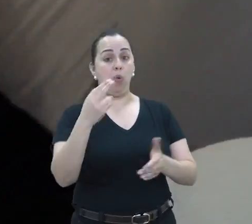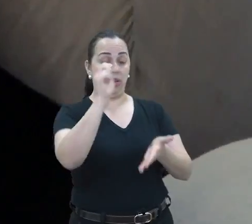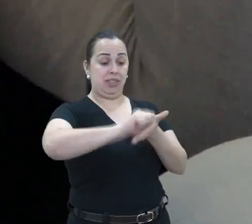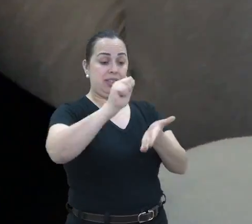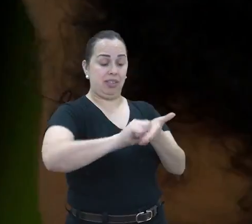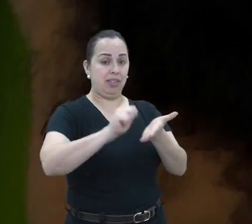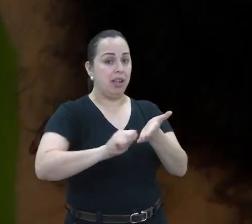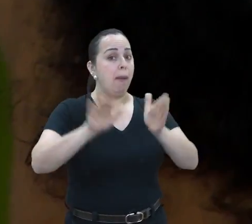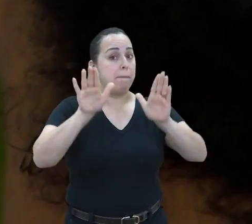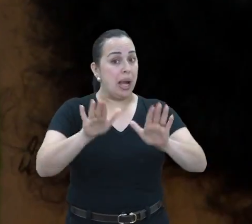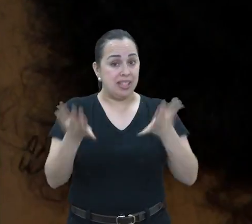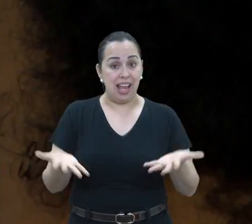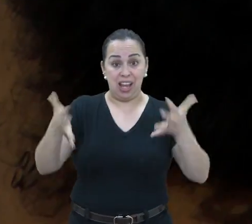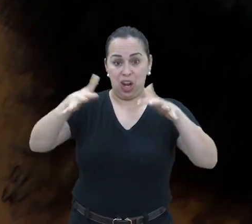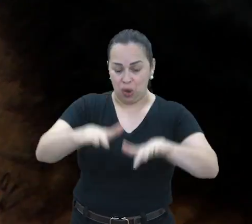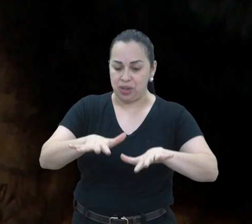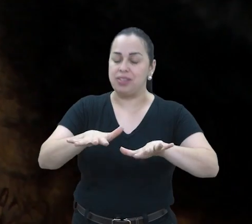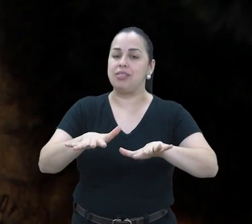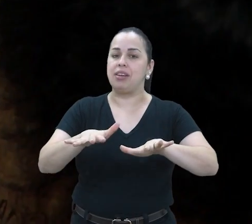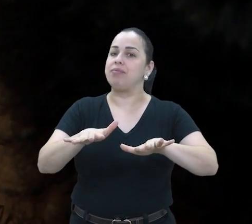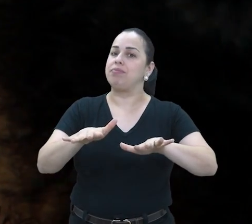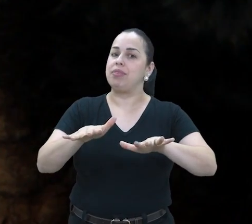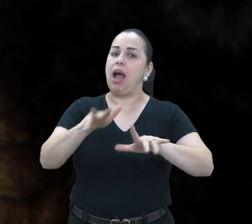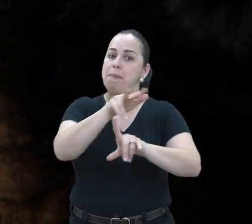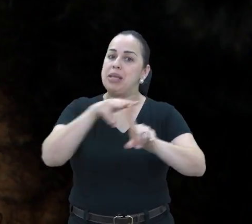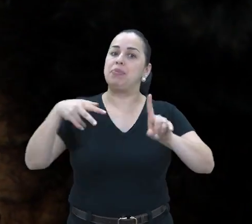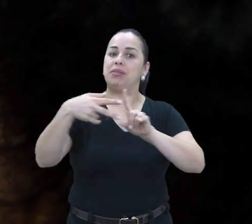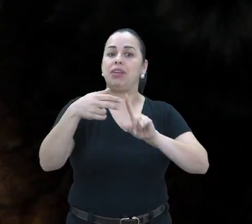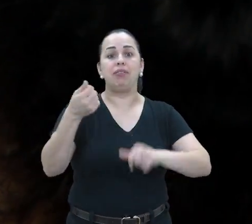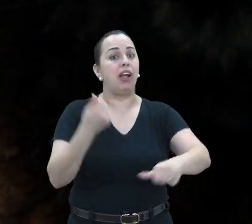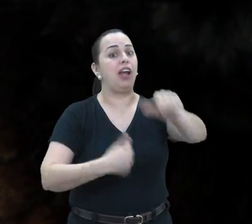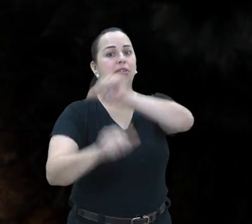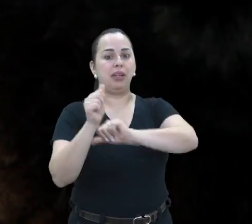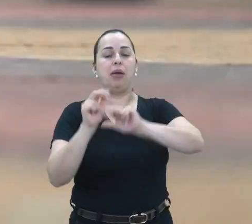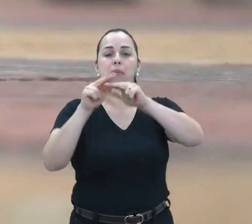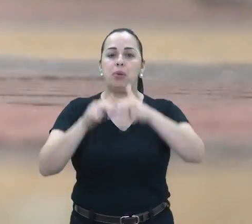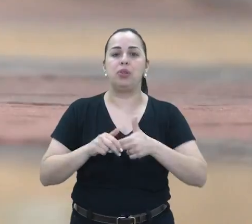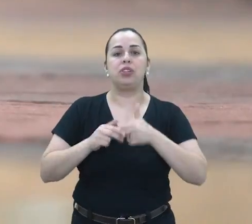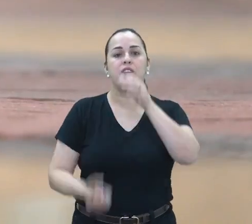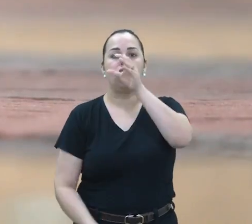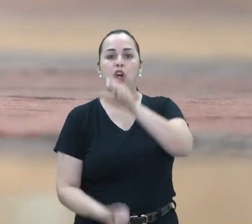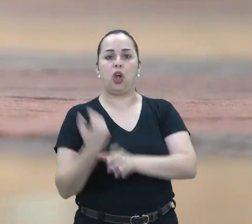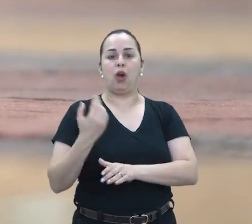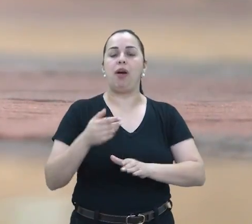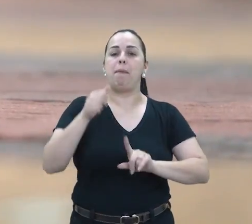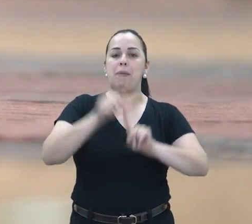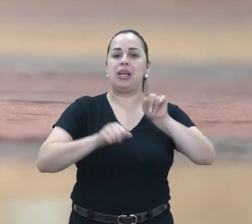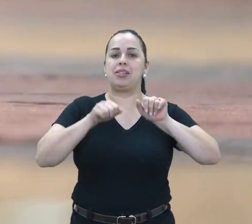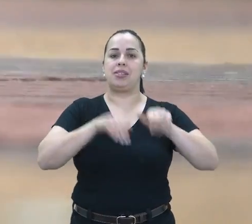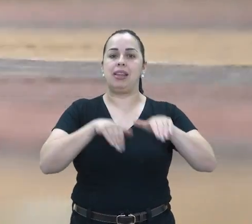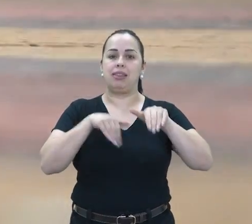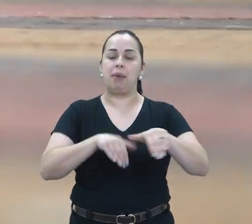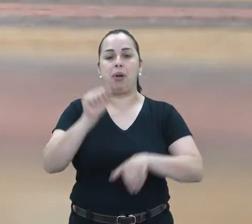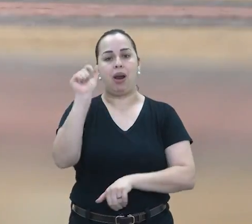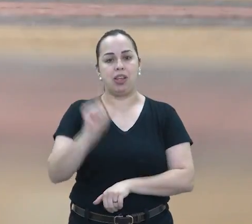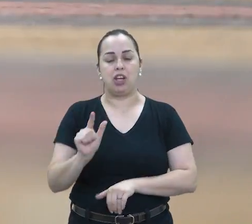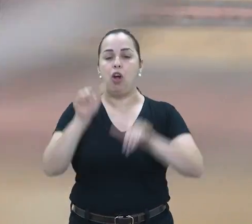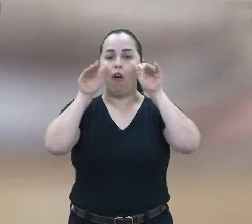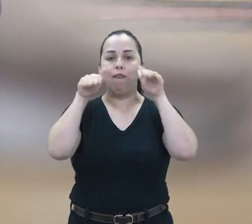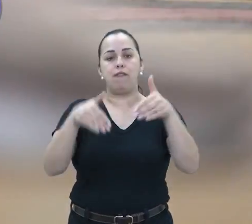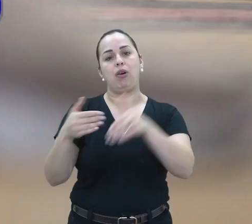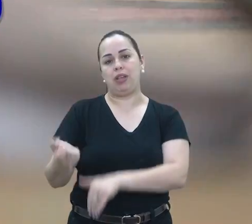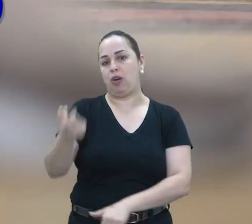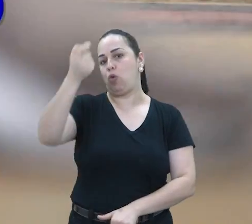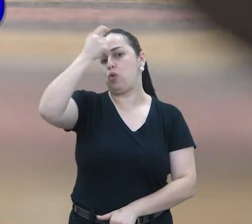e escrita. Inclusão é uma medida para alterar essa perspectiva. Por isso, foi criada a campanha Setembro Azul,